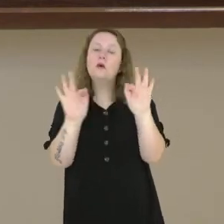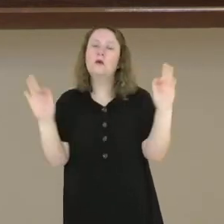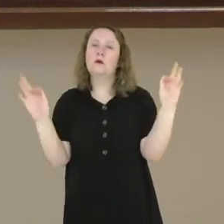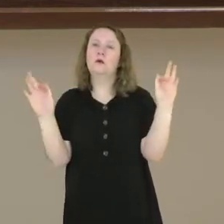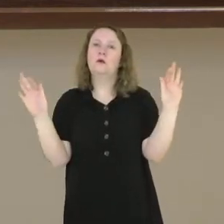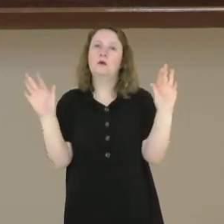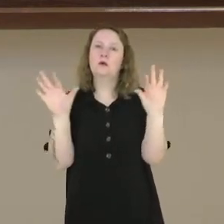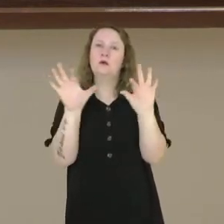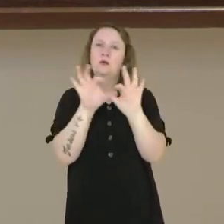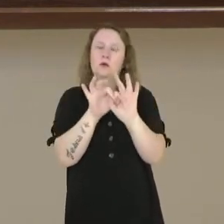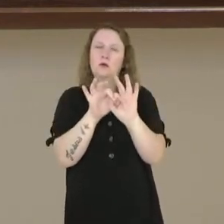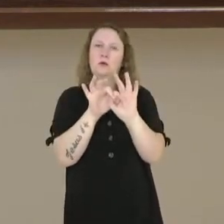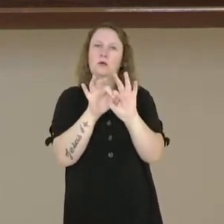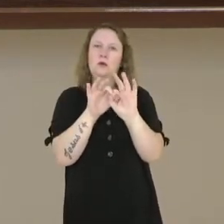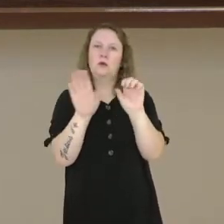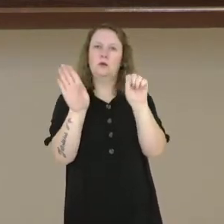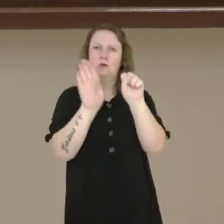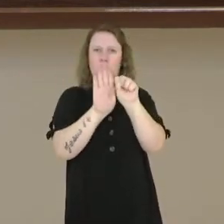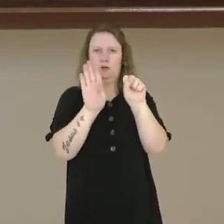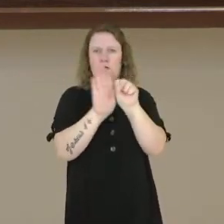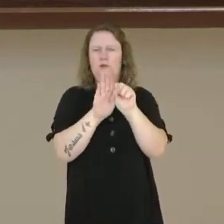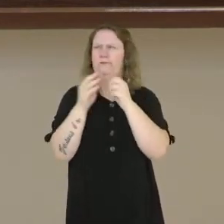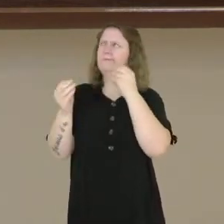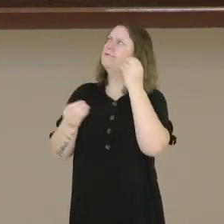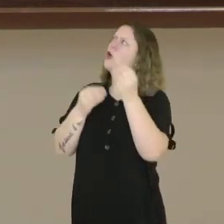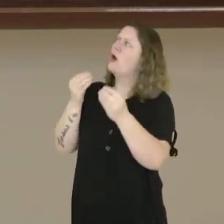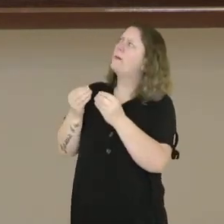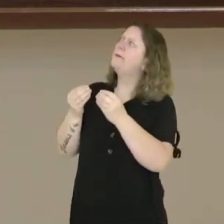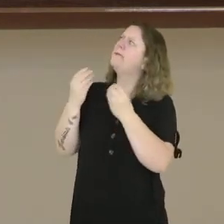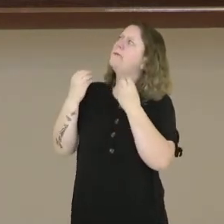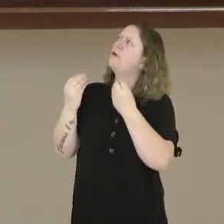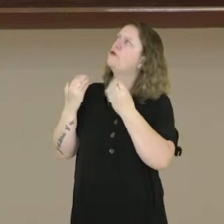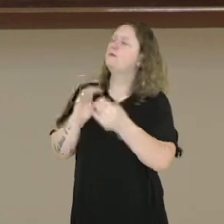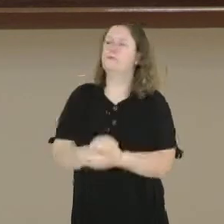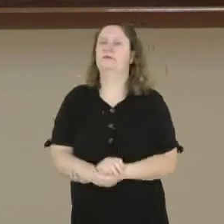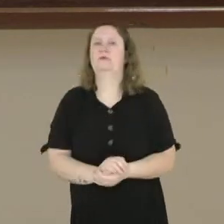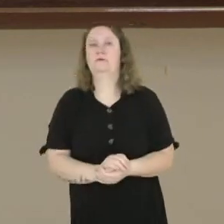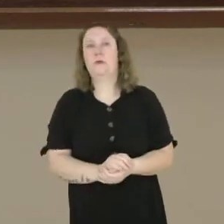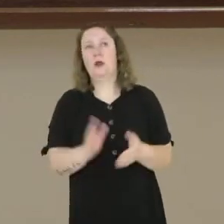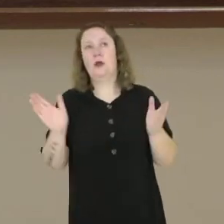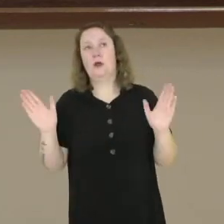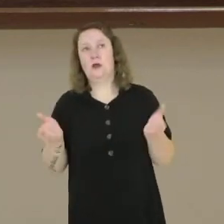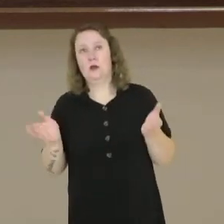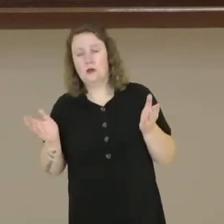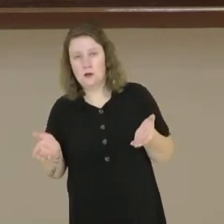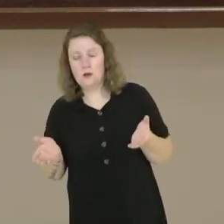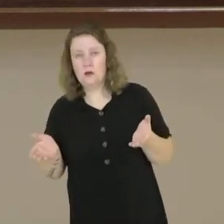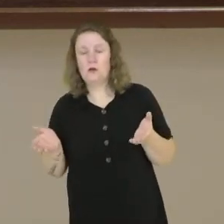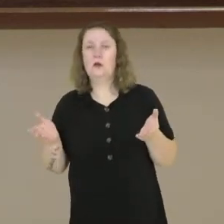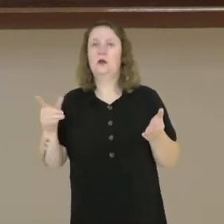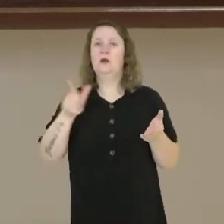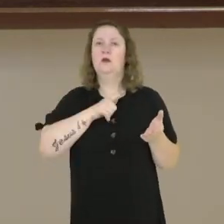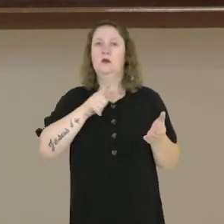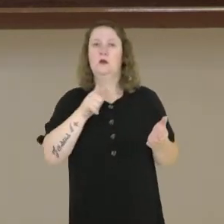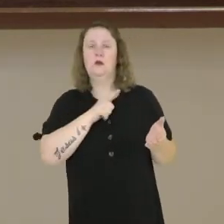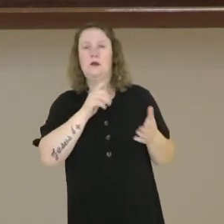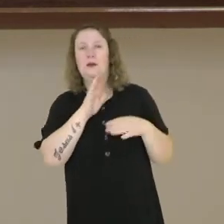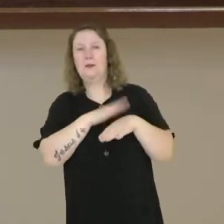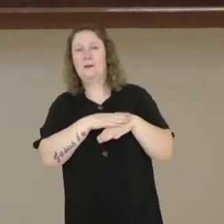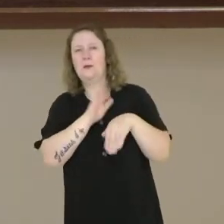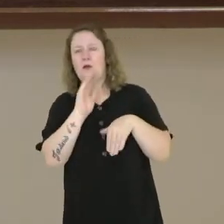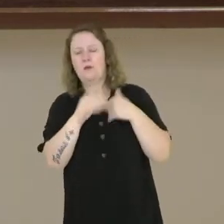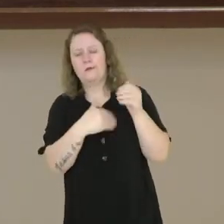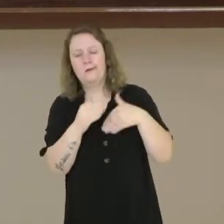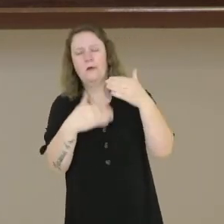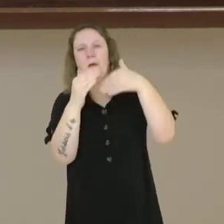subordinadas substantivas. Como assim, professora? Quando nós tivermos, neste caso aqui, algo que esteja mais